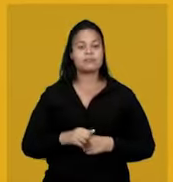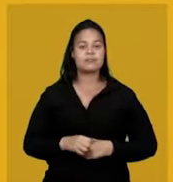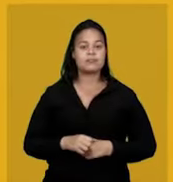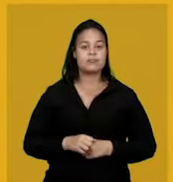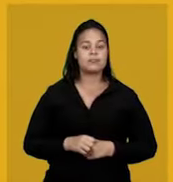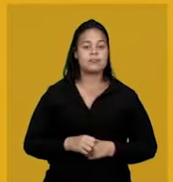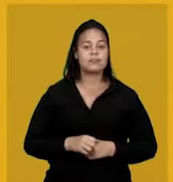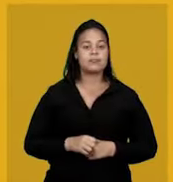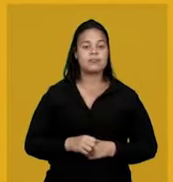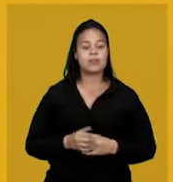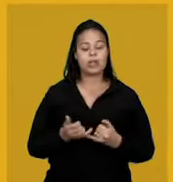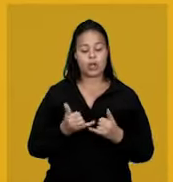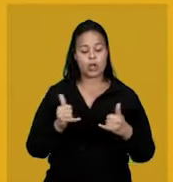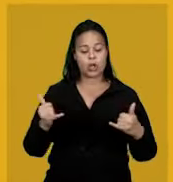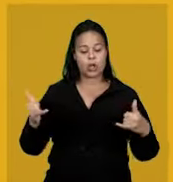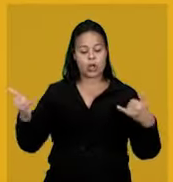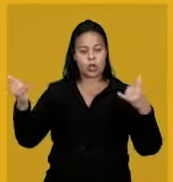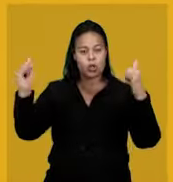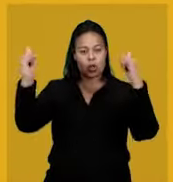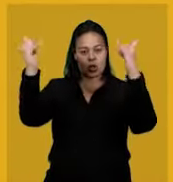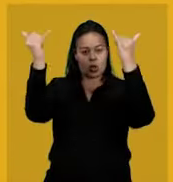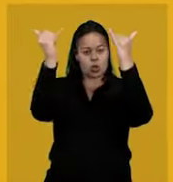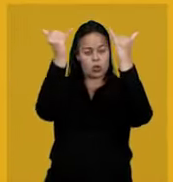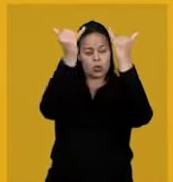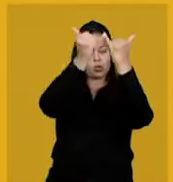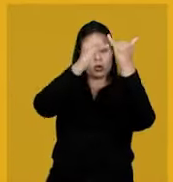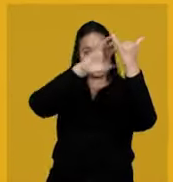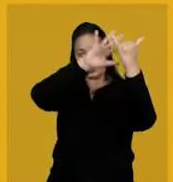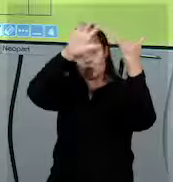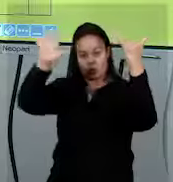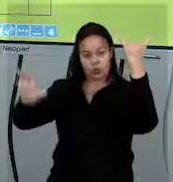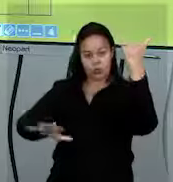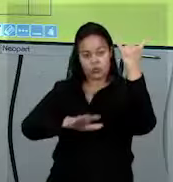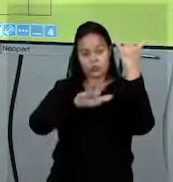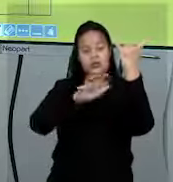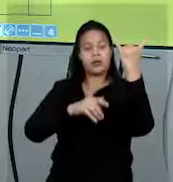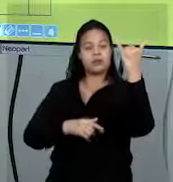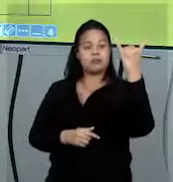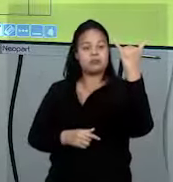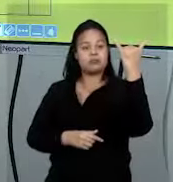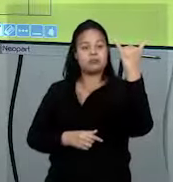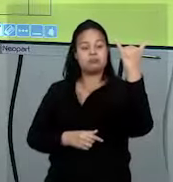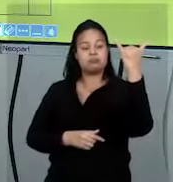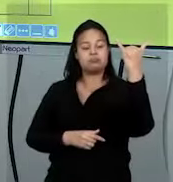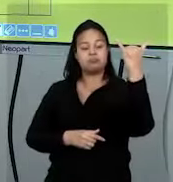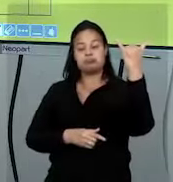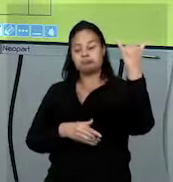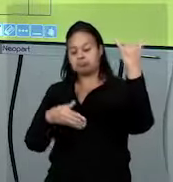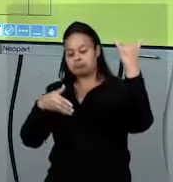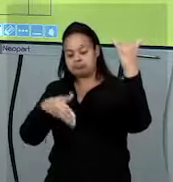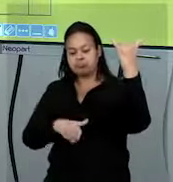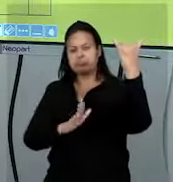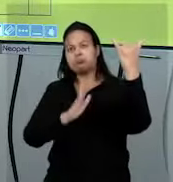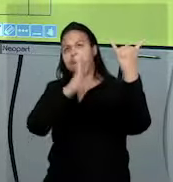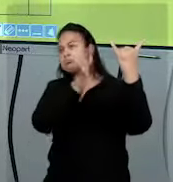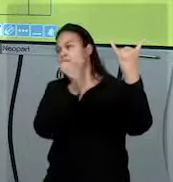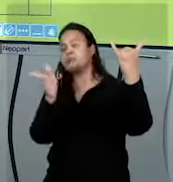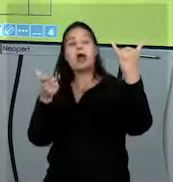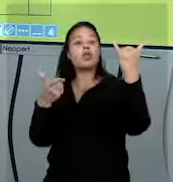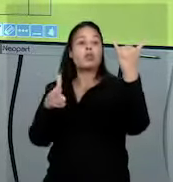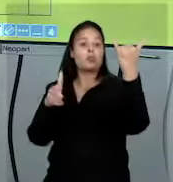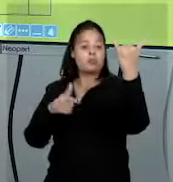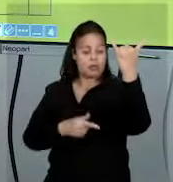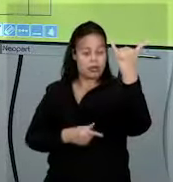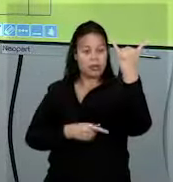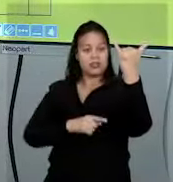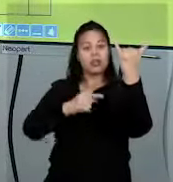que sai da fonte. Essa corrente total, não tendo um outro caminho, ela vai passar